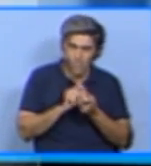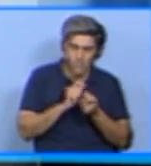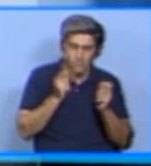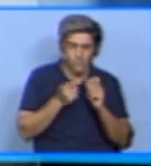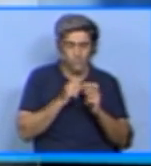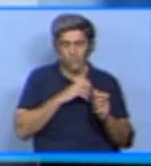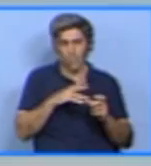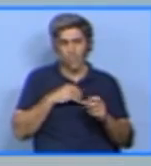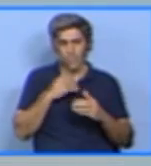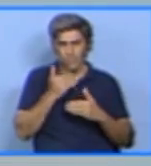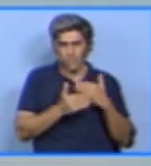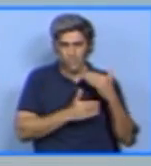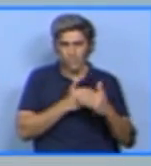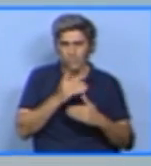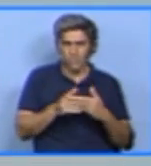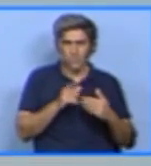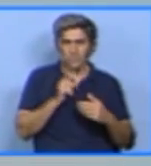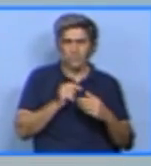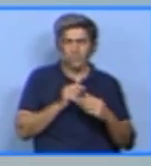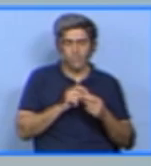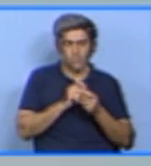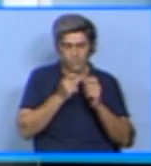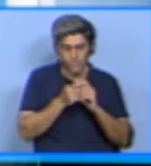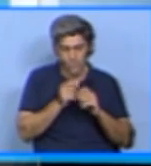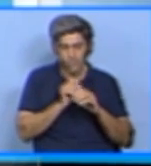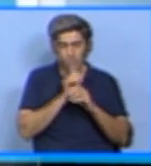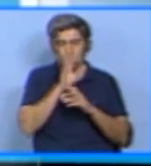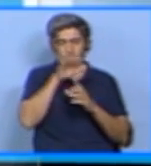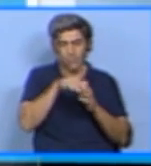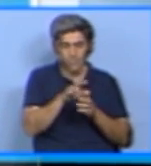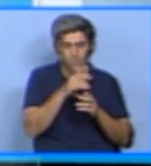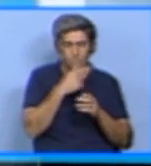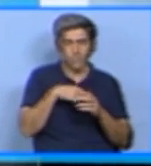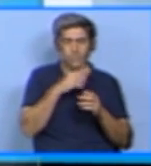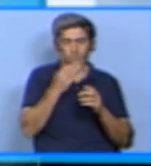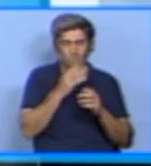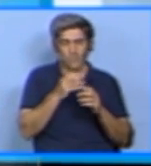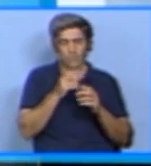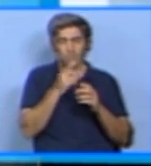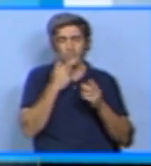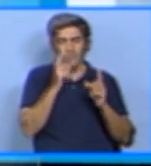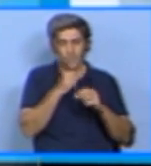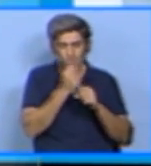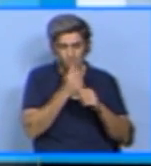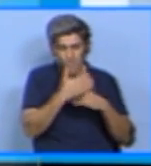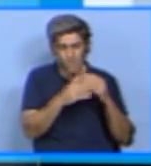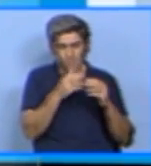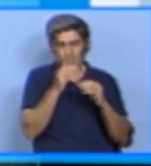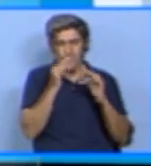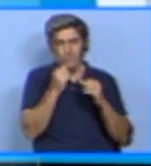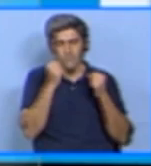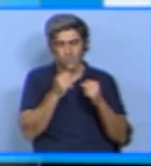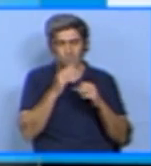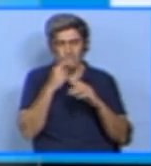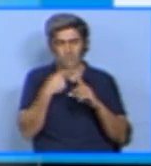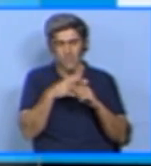mundo que está em processo, mesmo a criação, um vulcão, alguma coisa, nós reativamos isso e damos-lhe força a mais. E, portanto, há